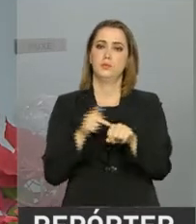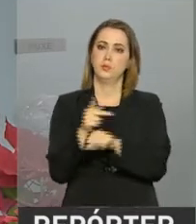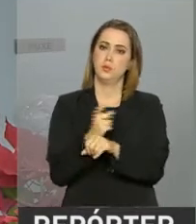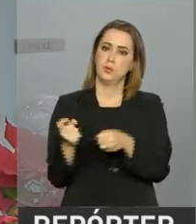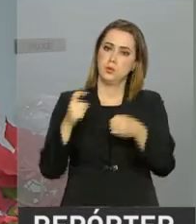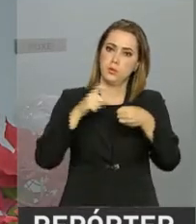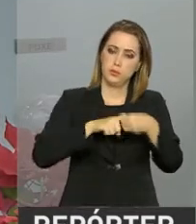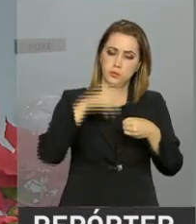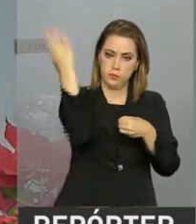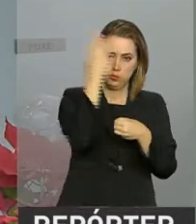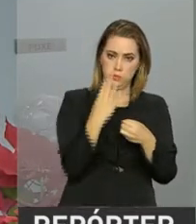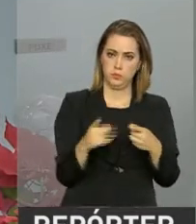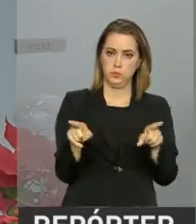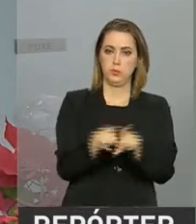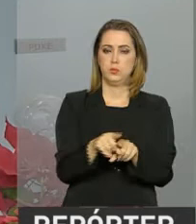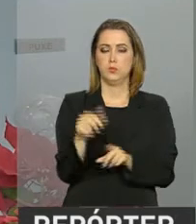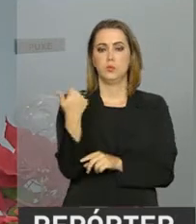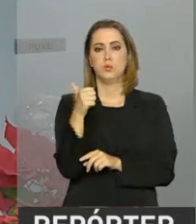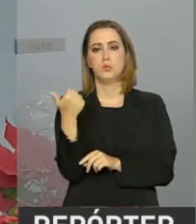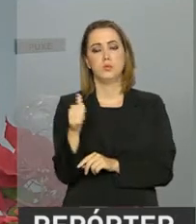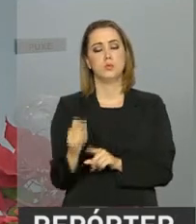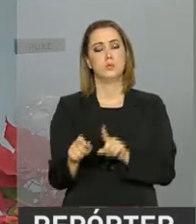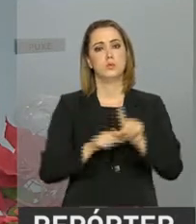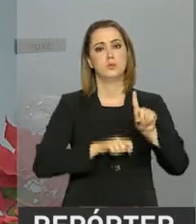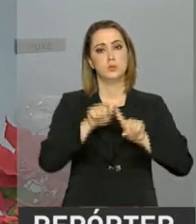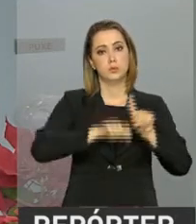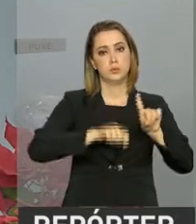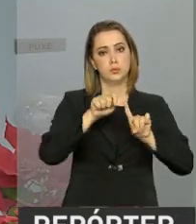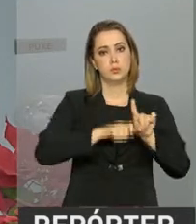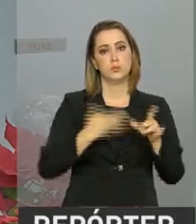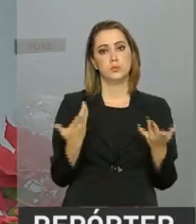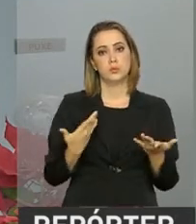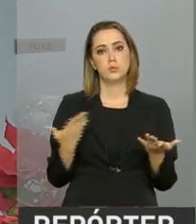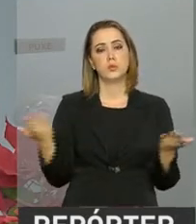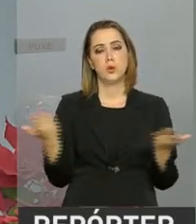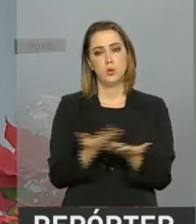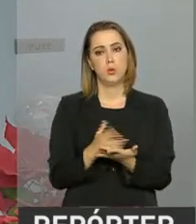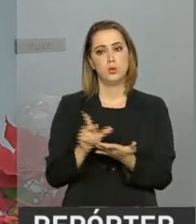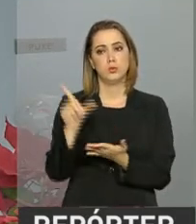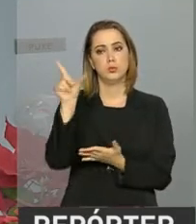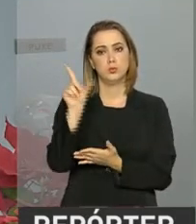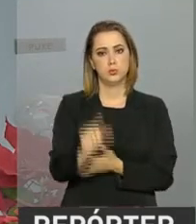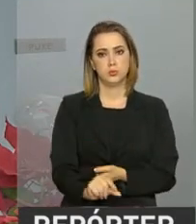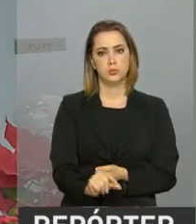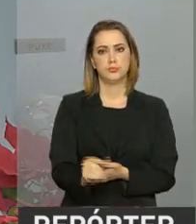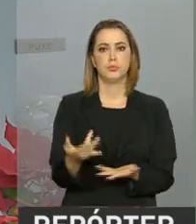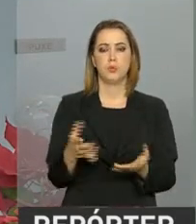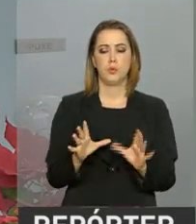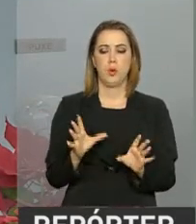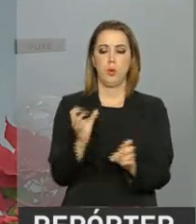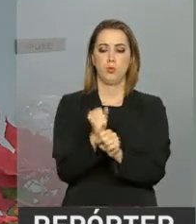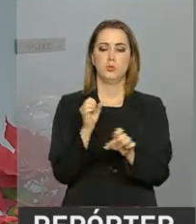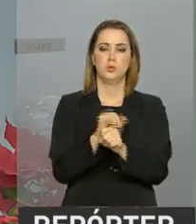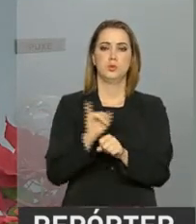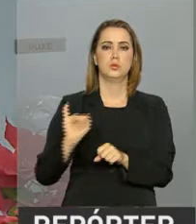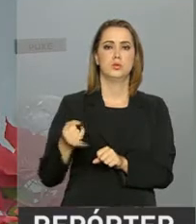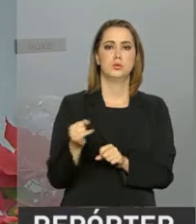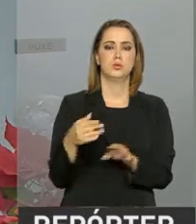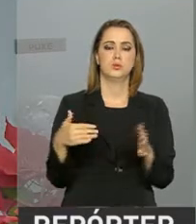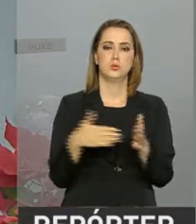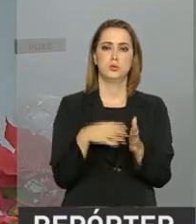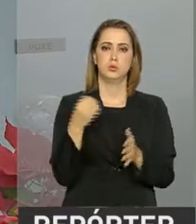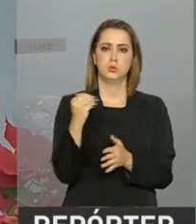com os 11 primeiros meses de 2011 a arrecadação segue em queda no acumulado de janeiro a outubro deste ano